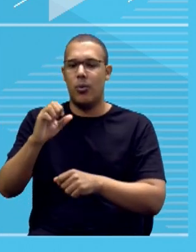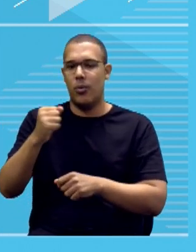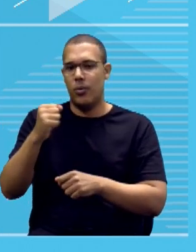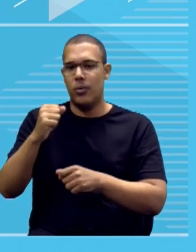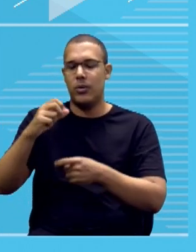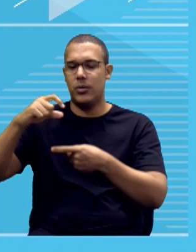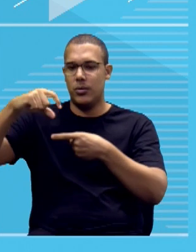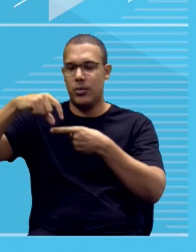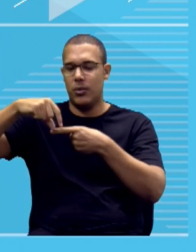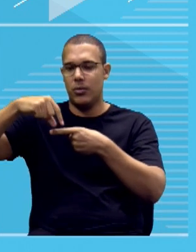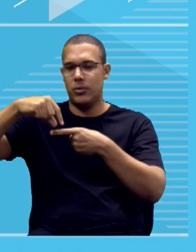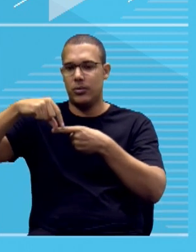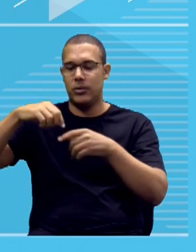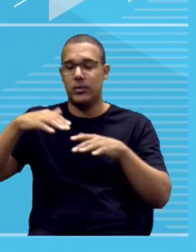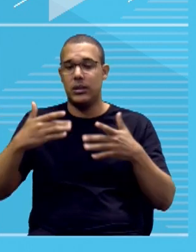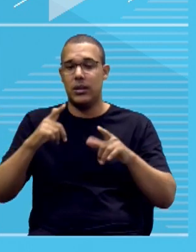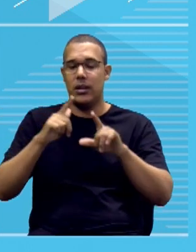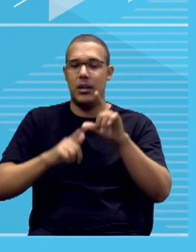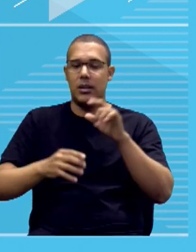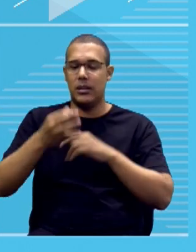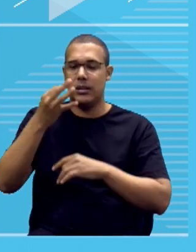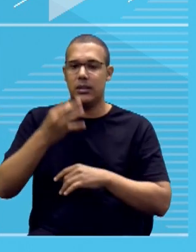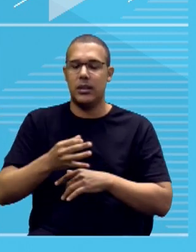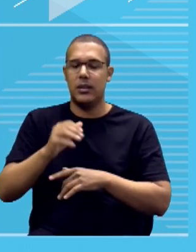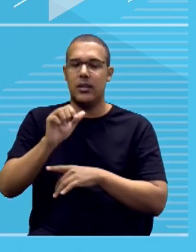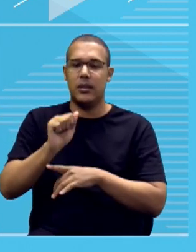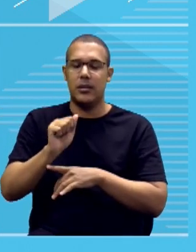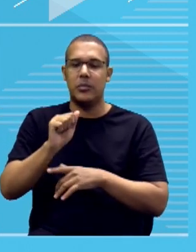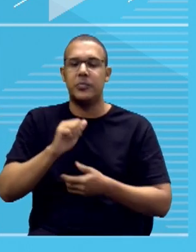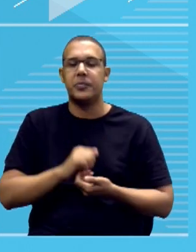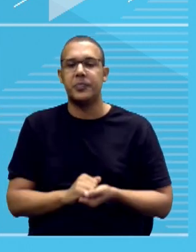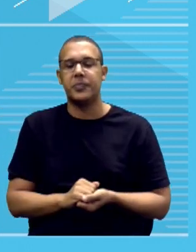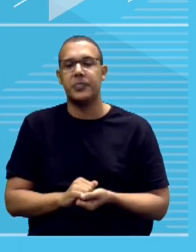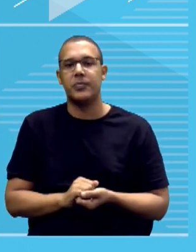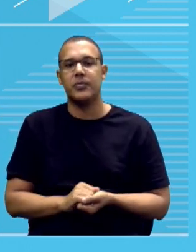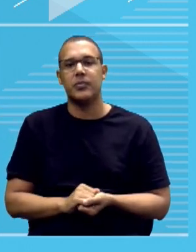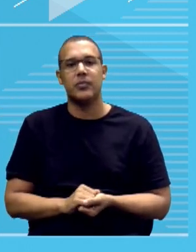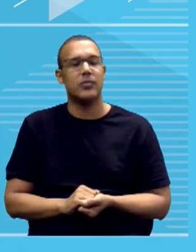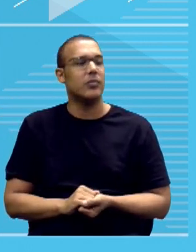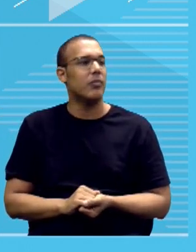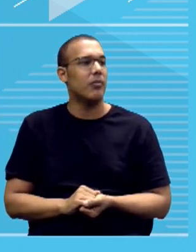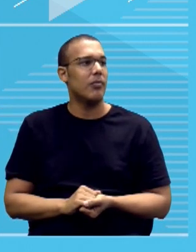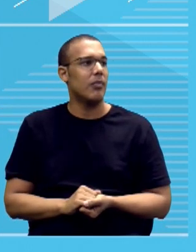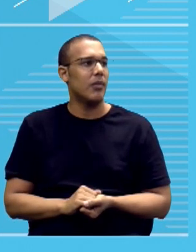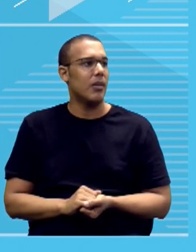Nosso gabarito, então, seria letra A. Bacana?